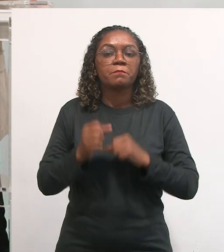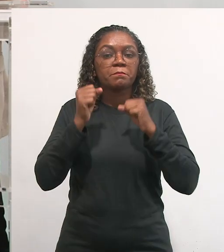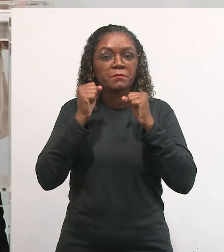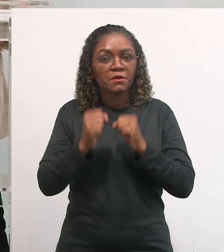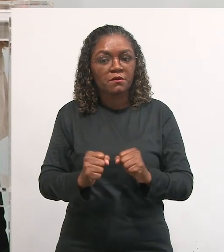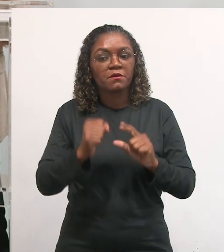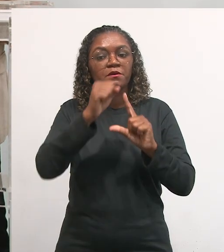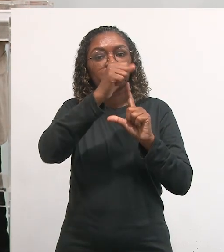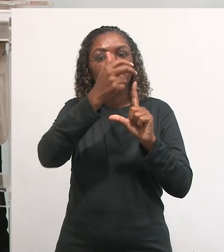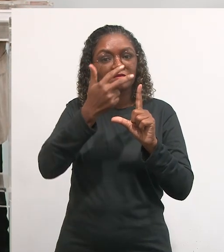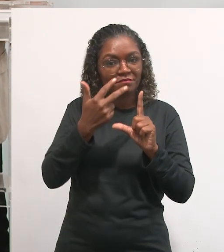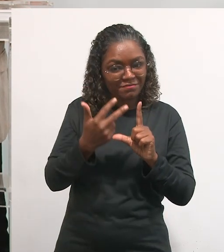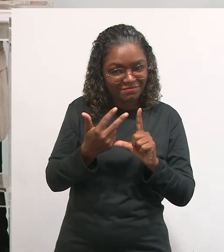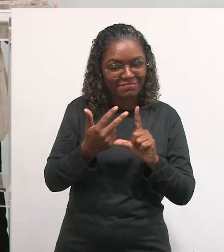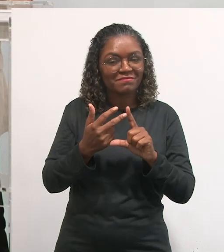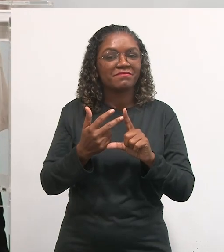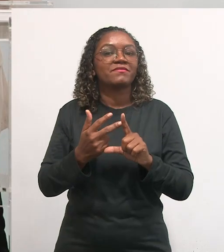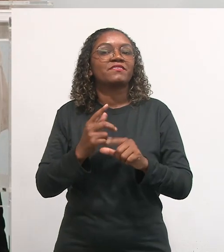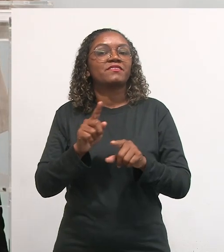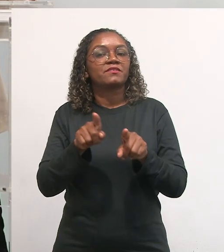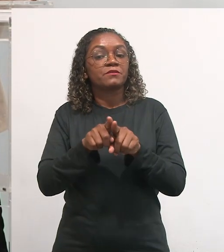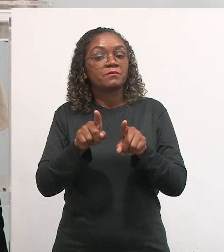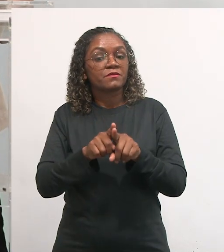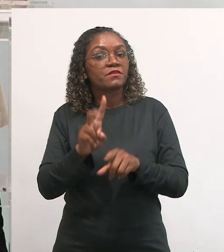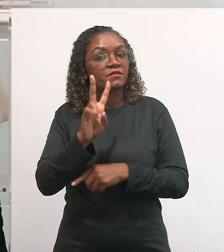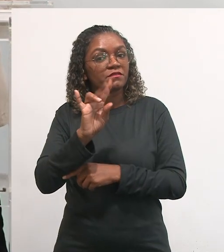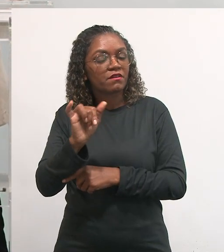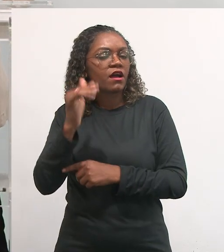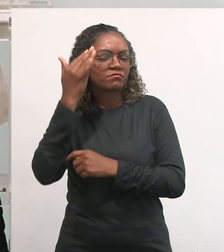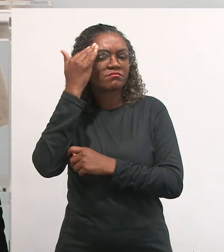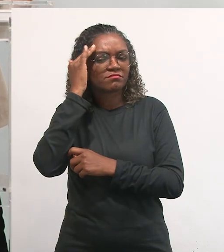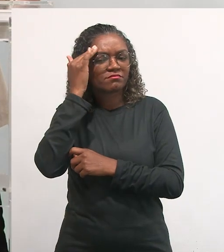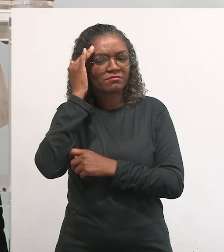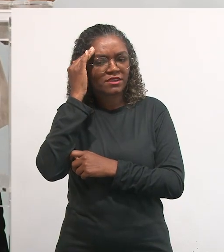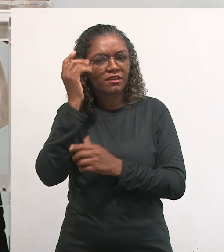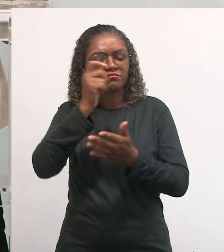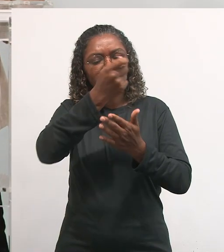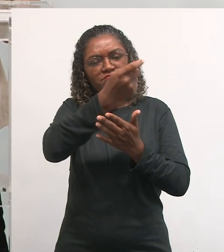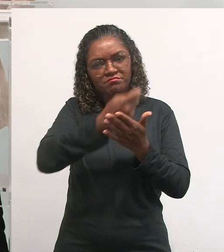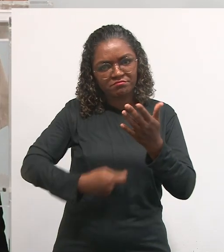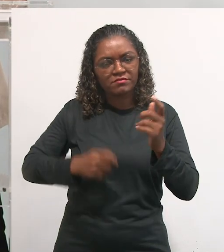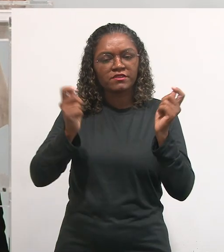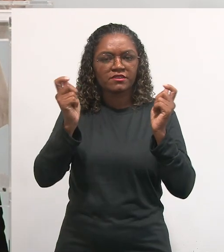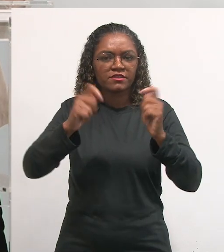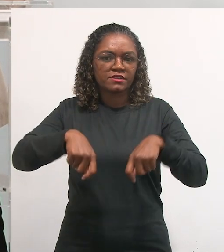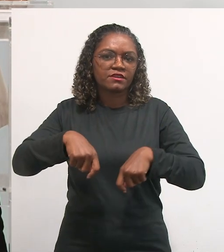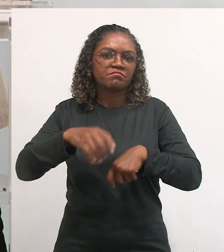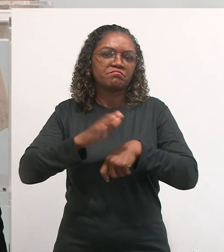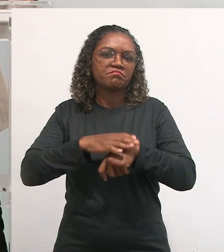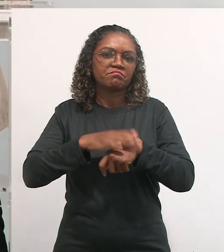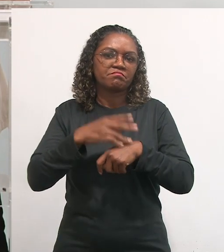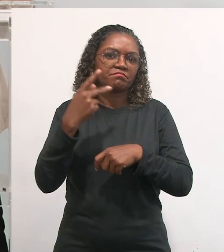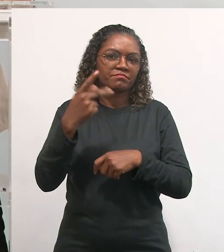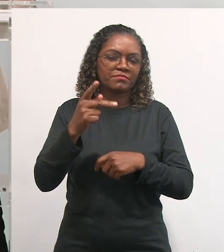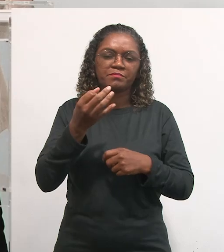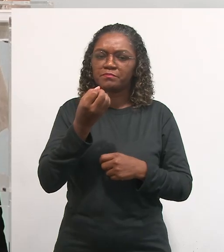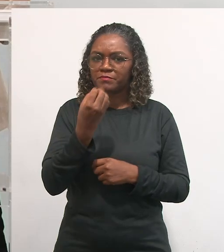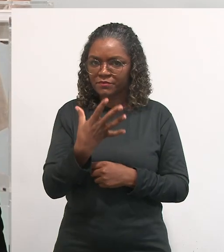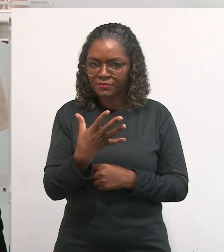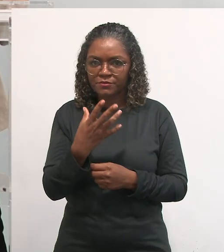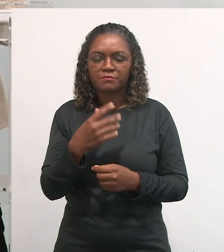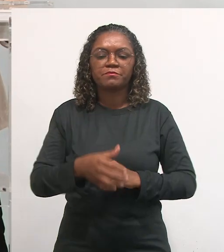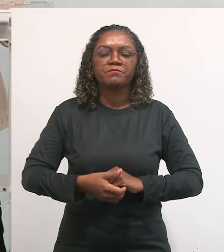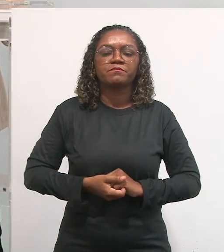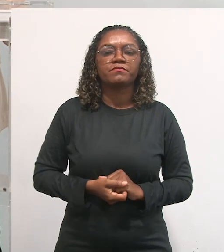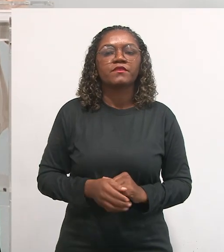problema Acesse as referências recomendadas que você vai ter Total condições de escrever o seu trabalho aí de forma